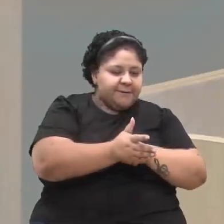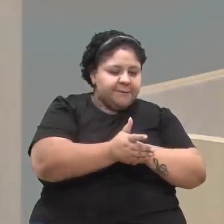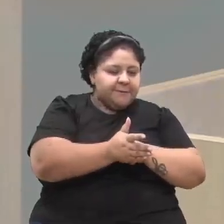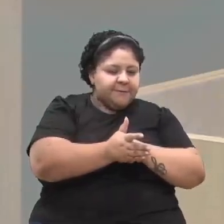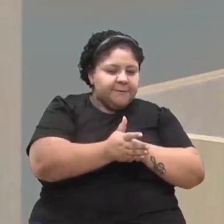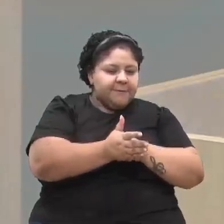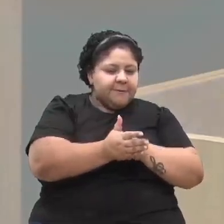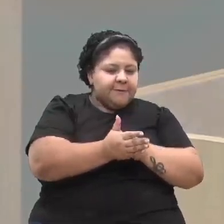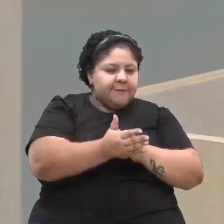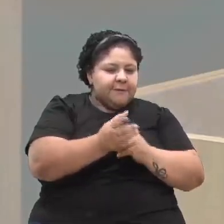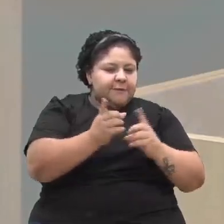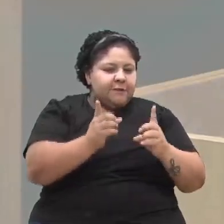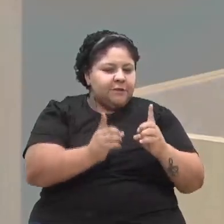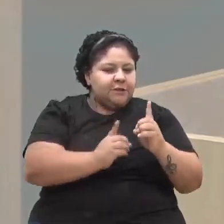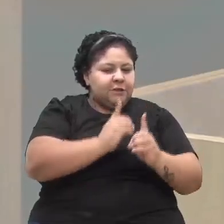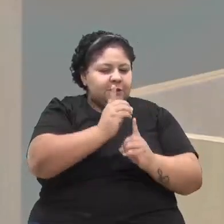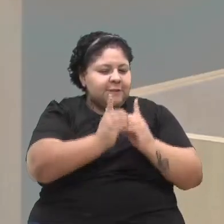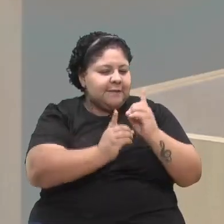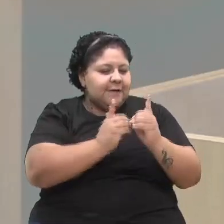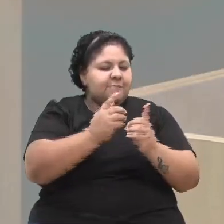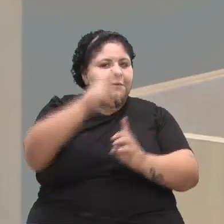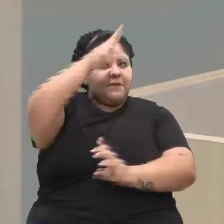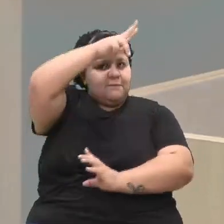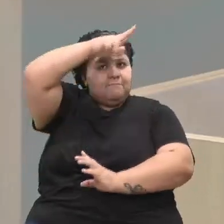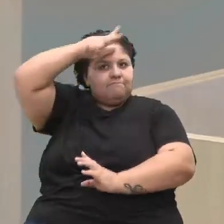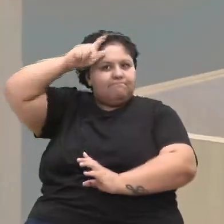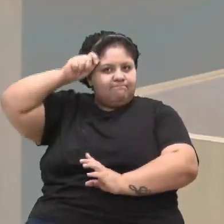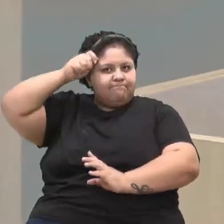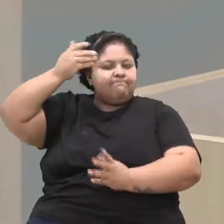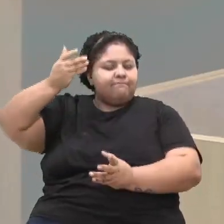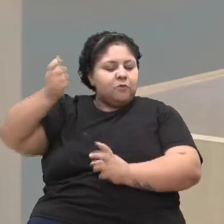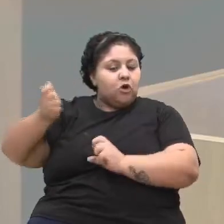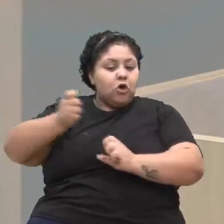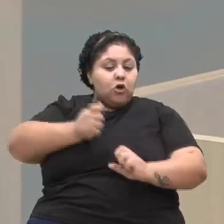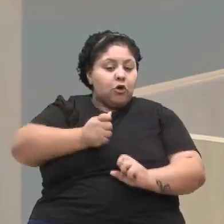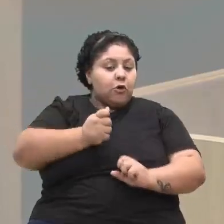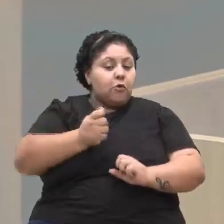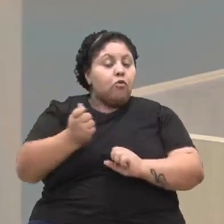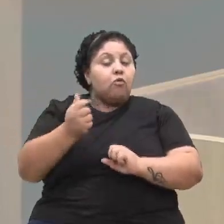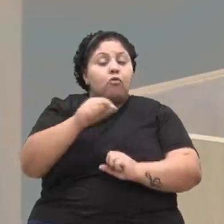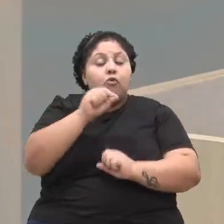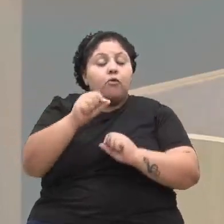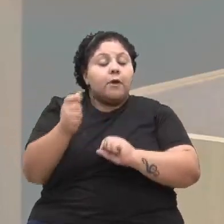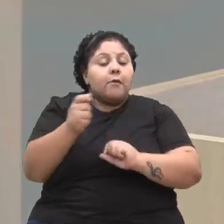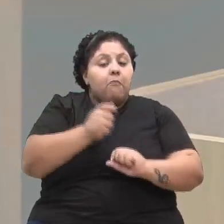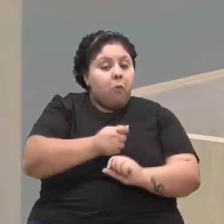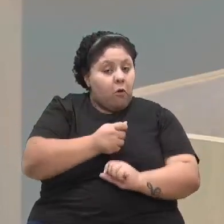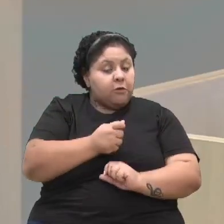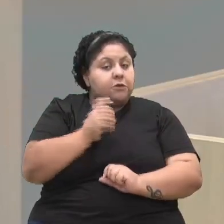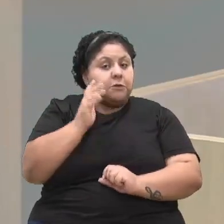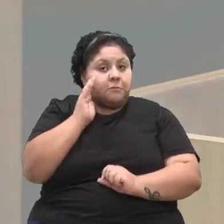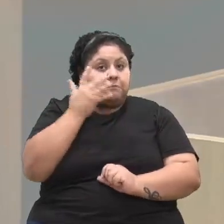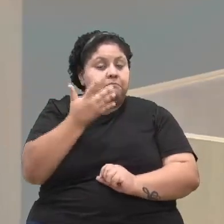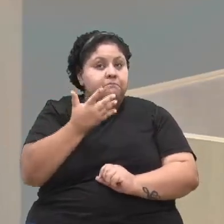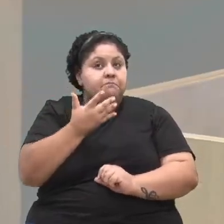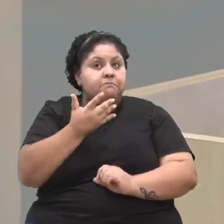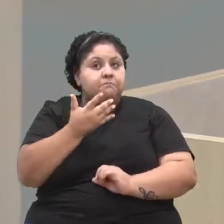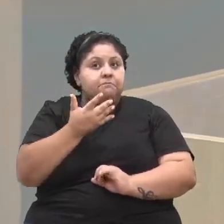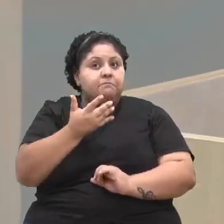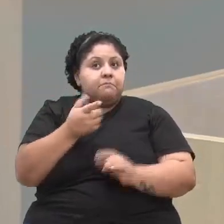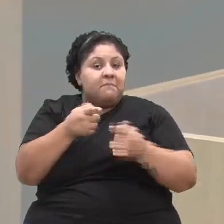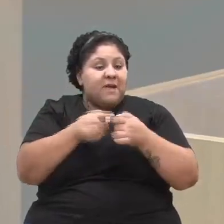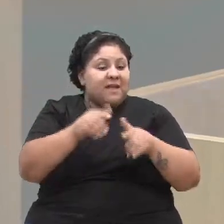é importante, gente, porque a população muitas vezes fica toda perdida e não entende o que está acontecendo. Mas